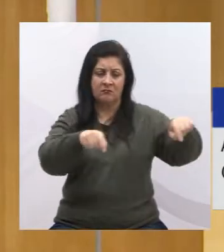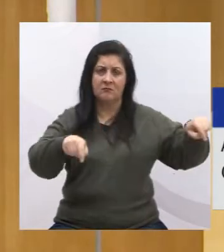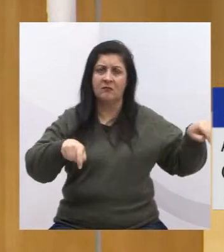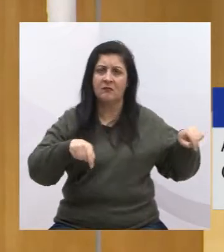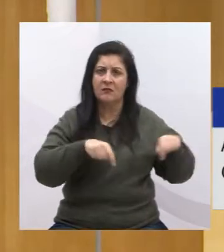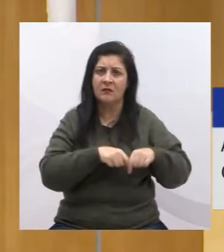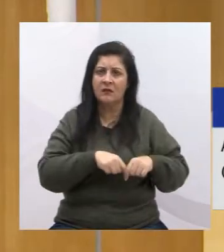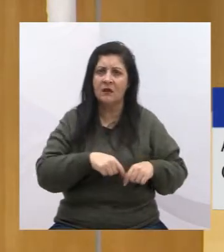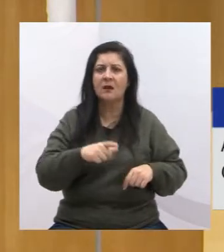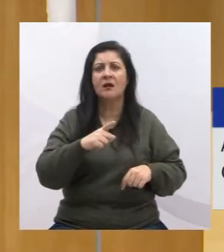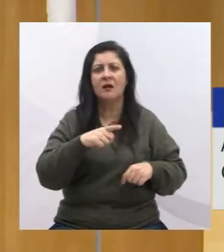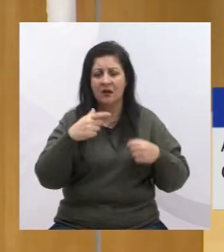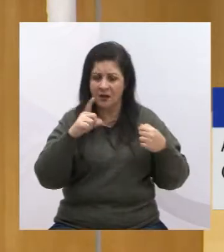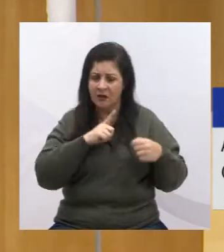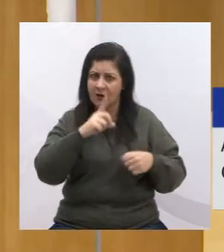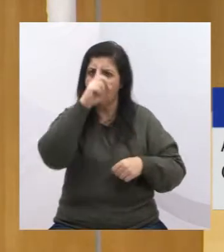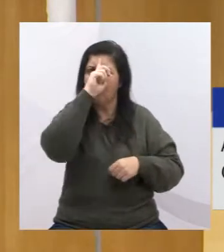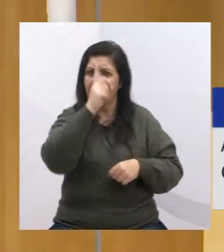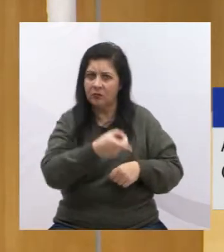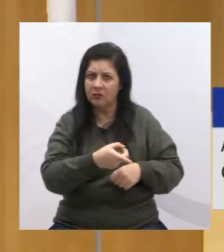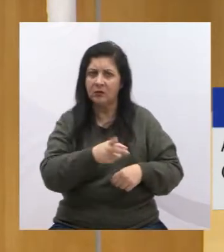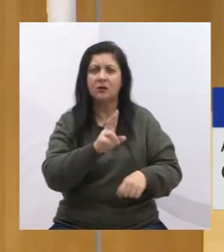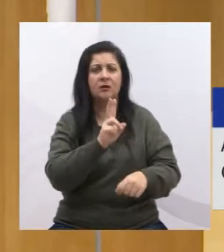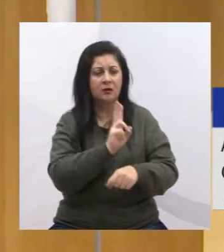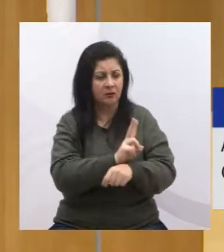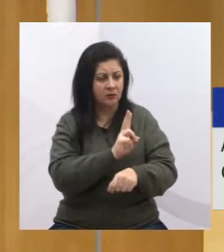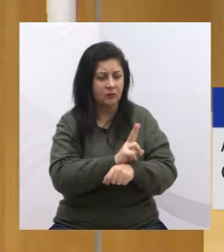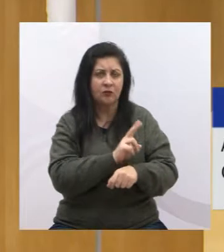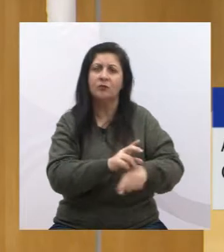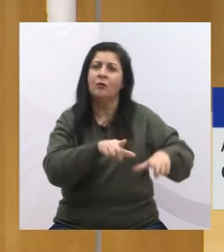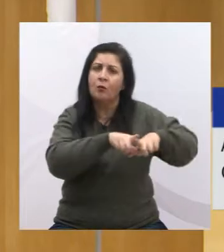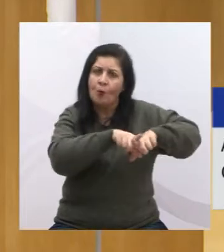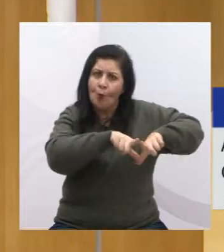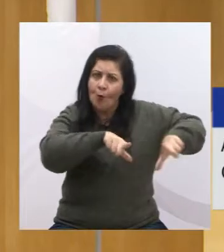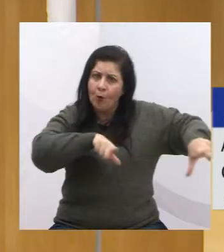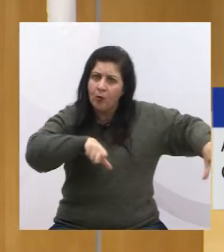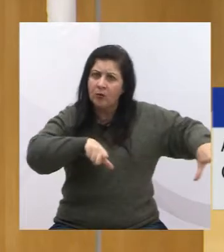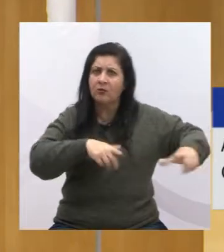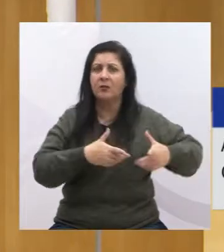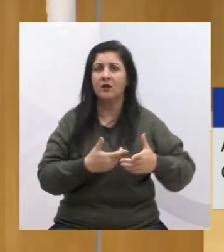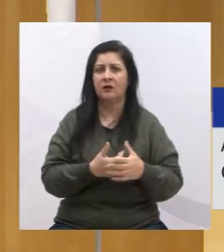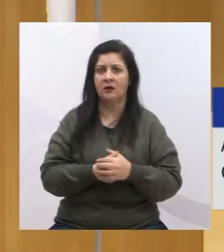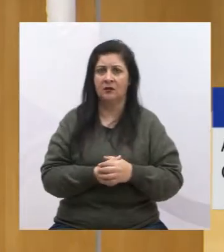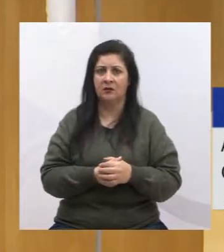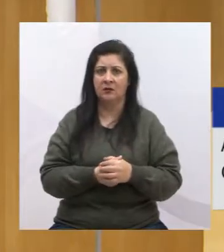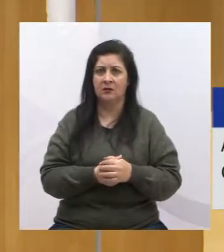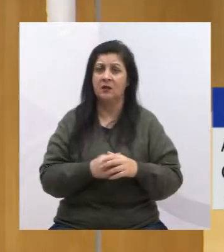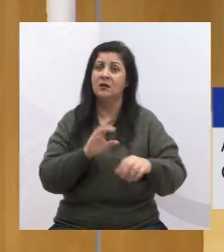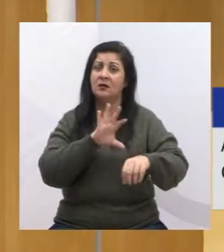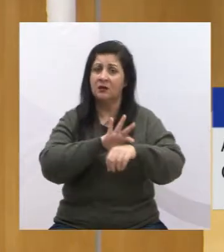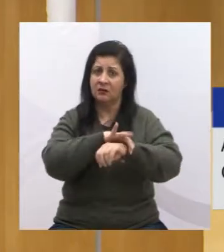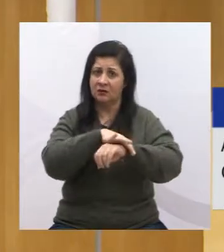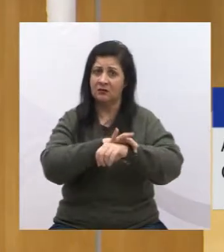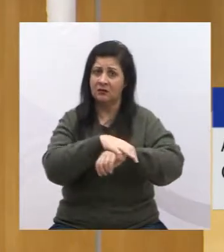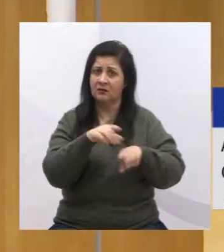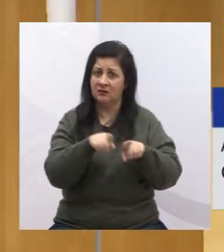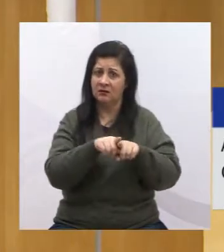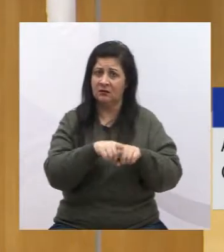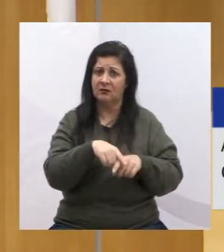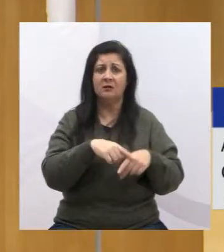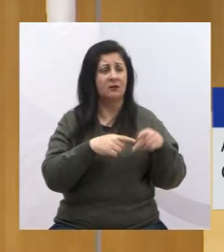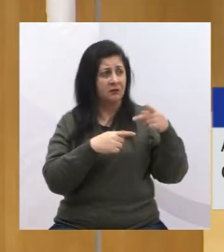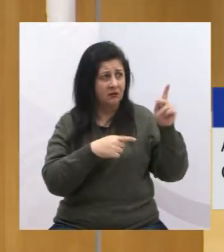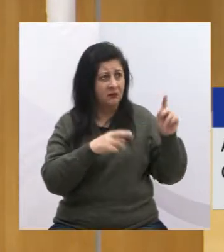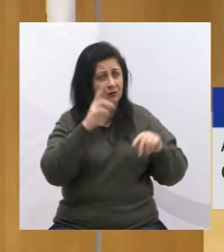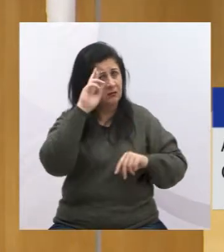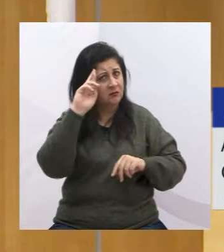tem aquela obrigação de fazer a manutenção, de zelar pelo aquele bem, e a segurança daquele bem é sua.